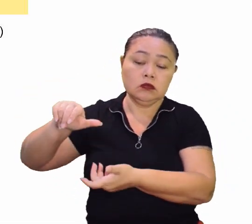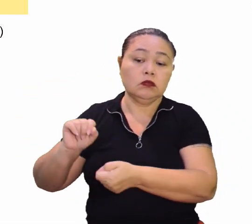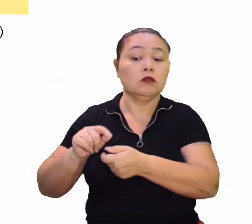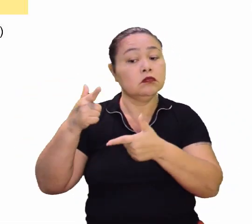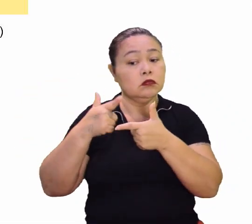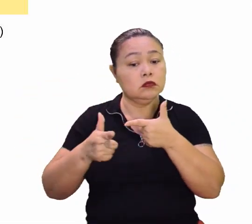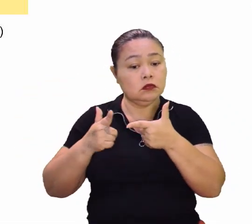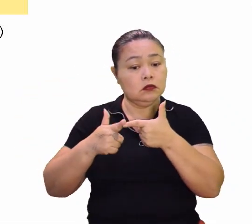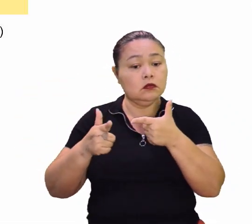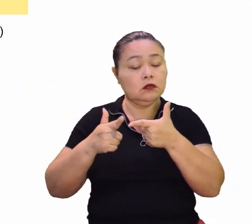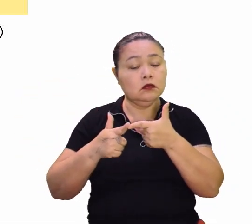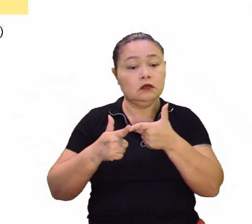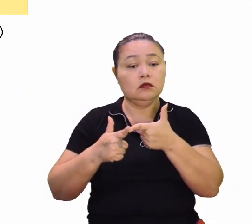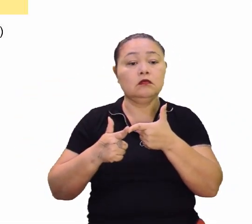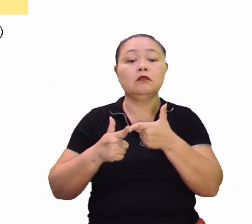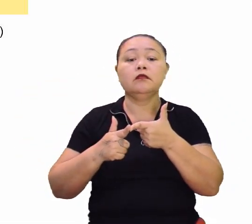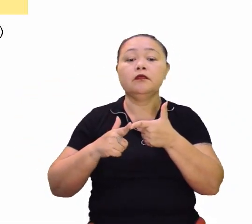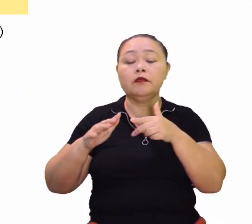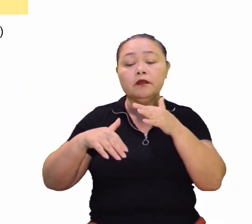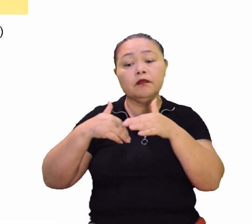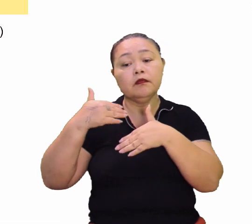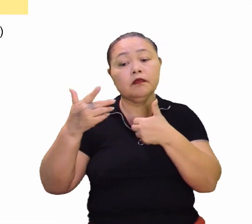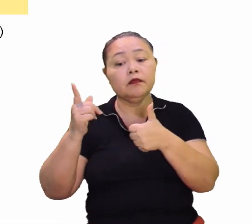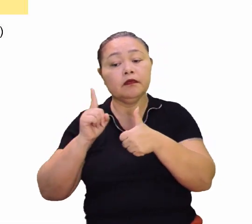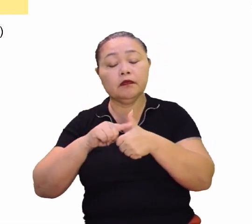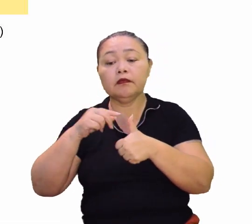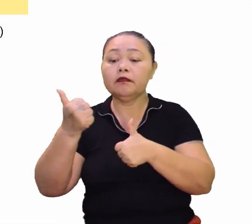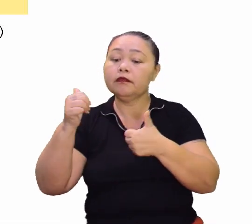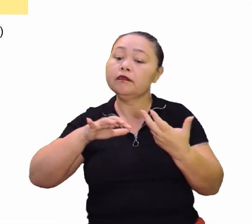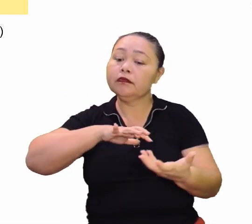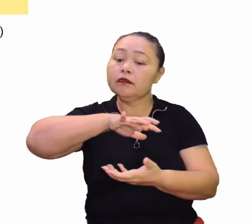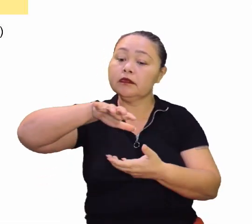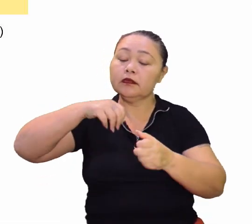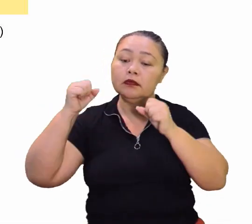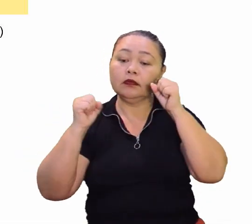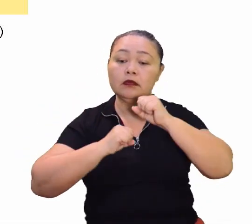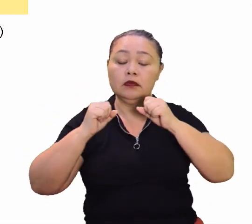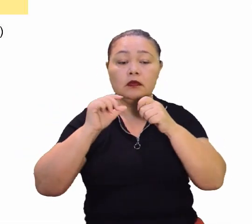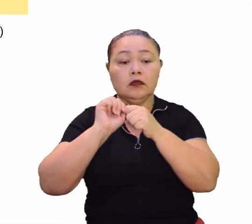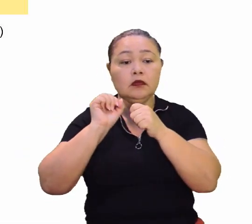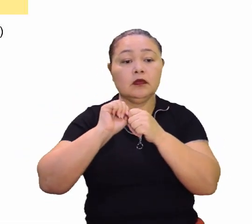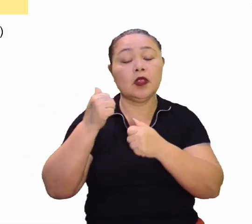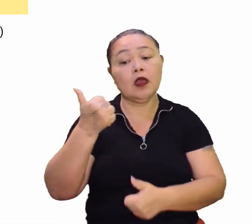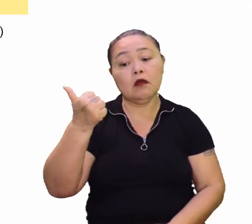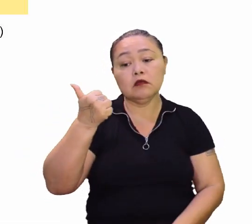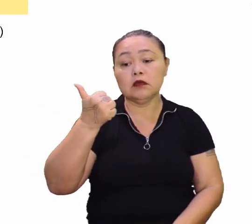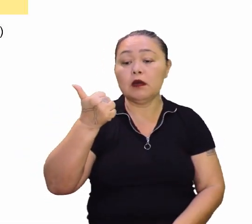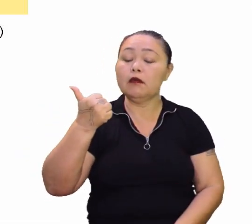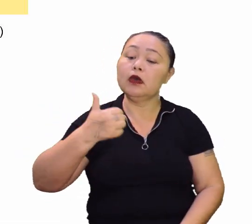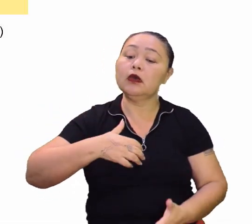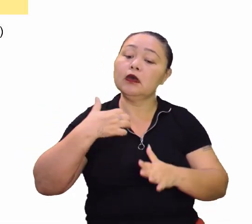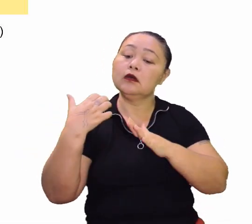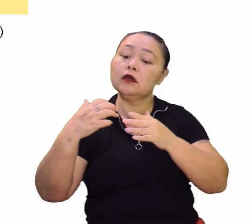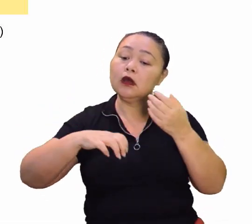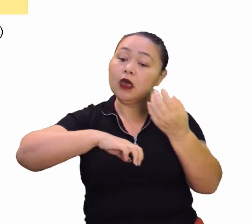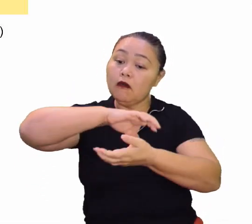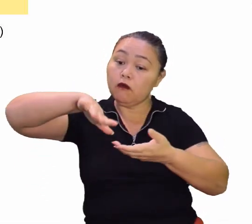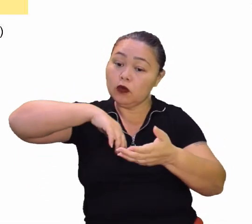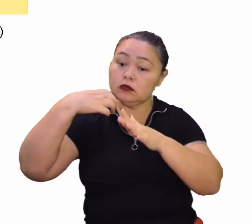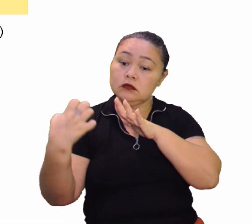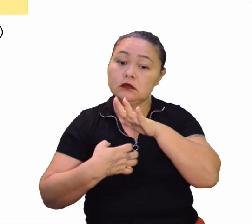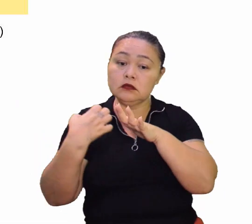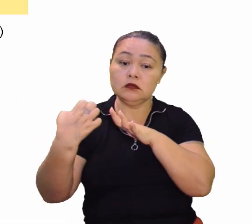global. Intensificada a partir da primeira Revolução Industrial, porque essa primeira Revolução